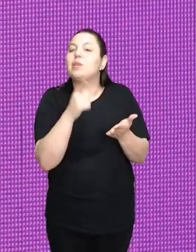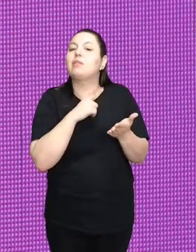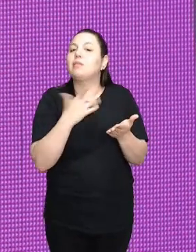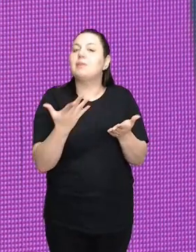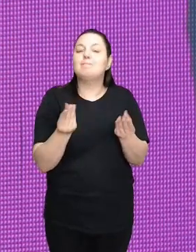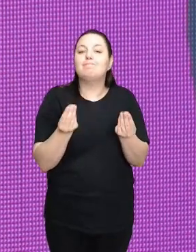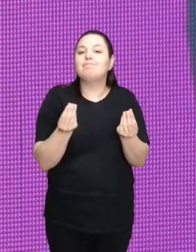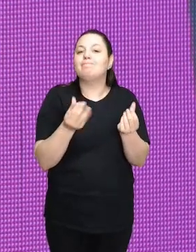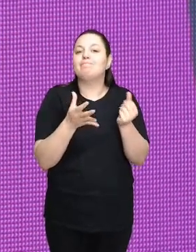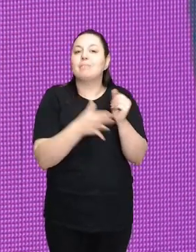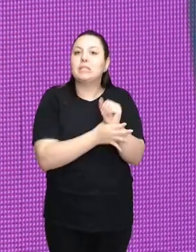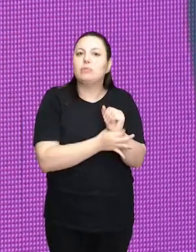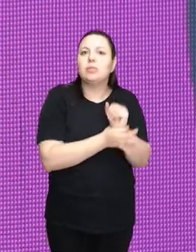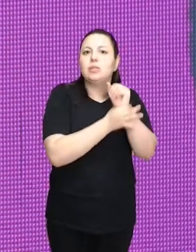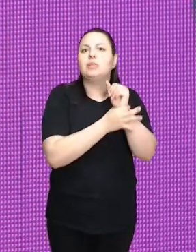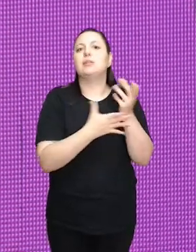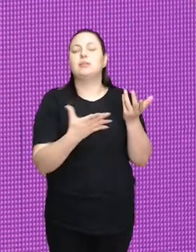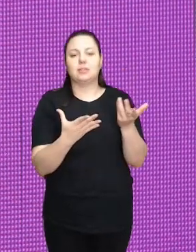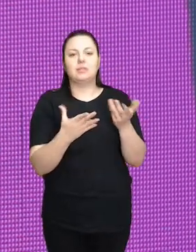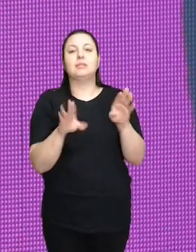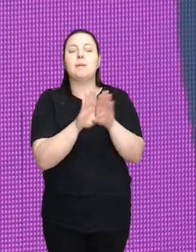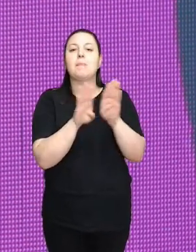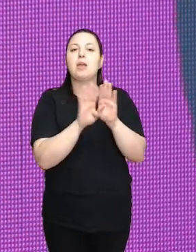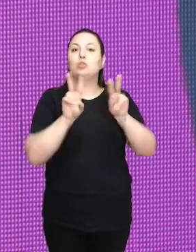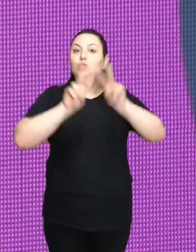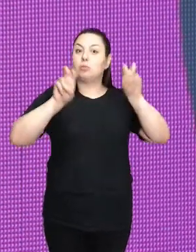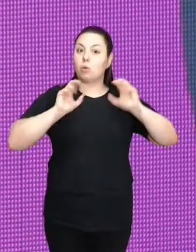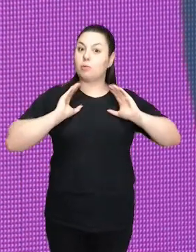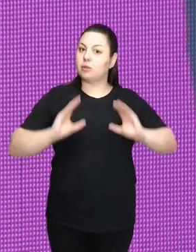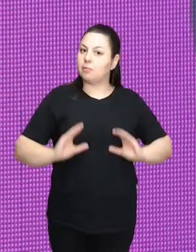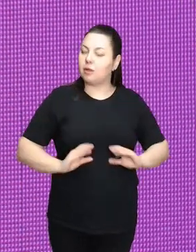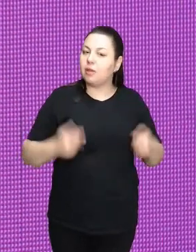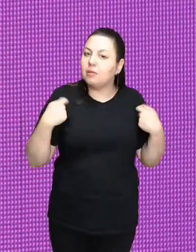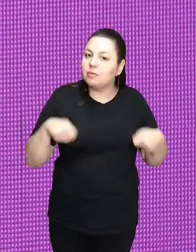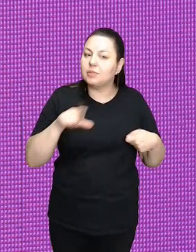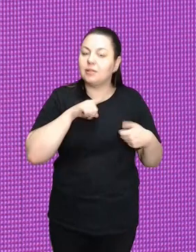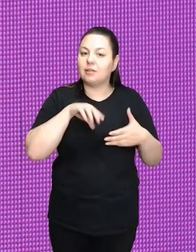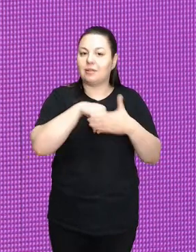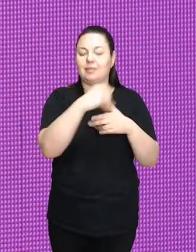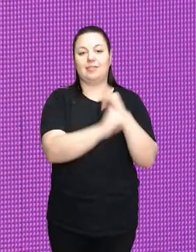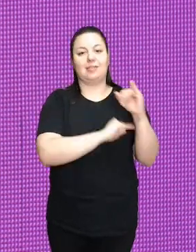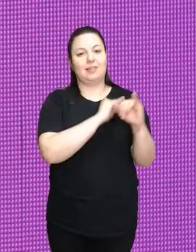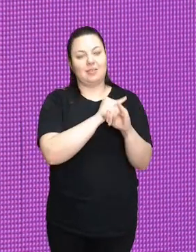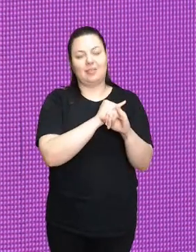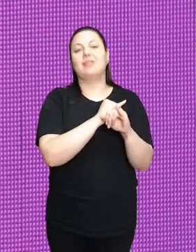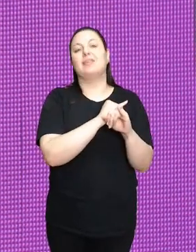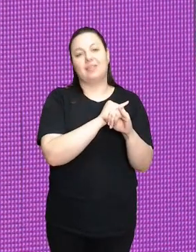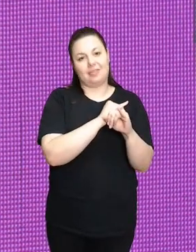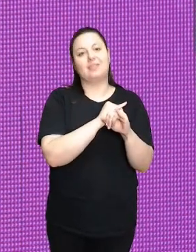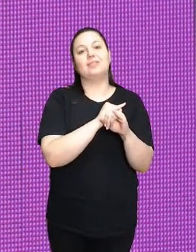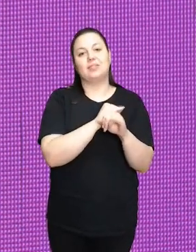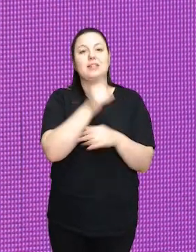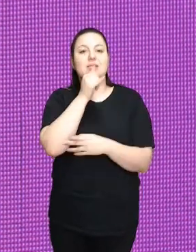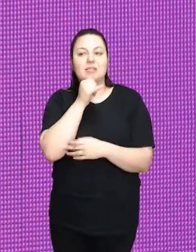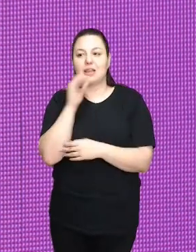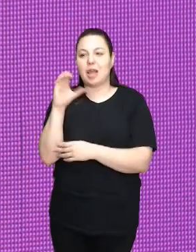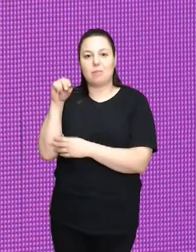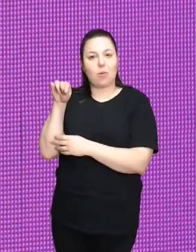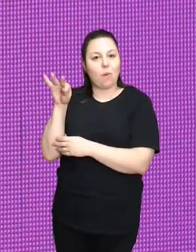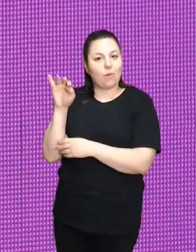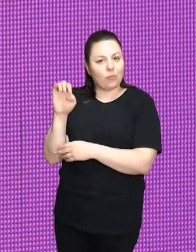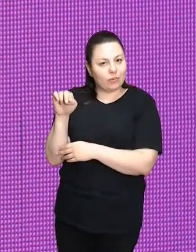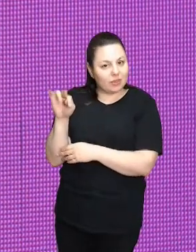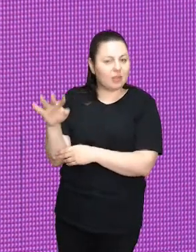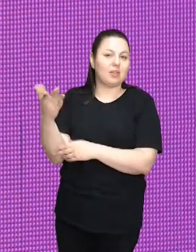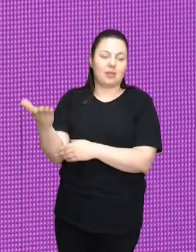a política, né, os bons modos estão sendo construídos ali coletivamente, por plataformas como a Content, pelas pessoas e tal, mas